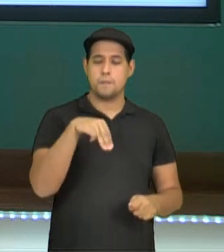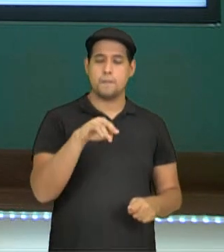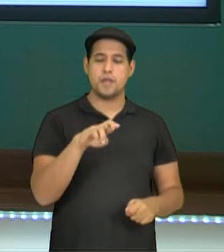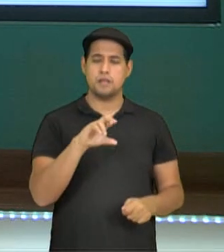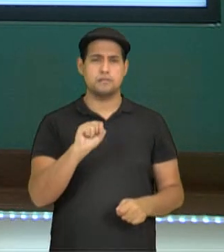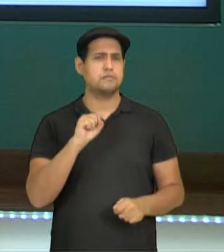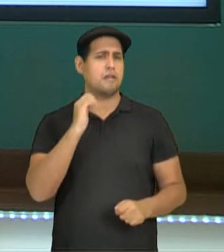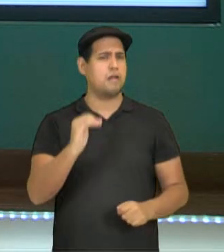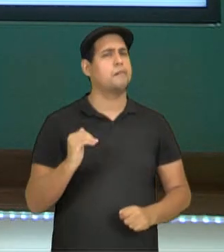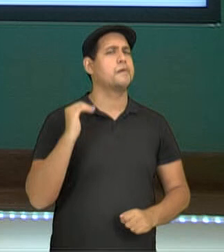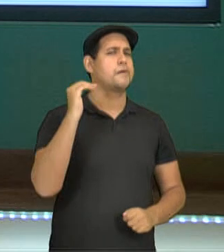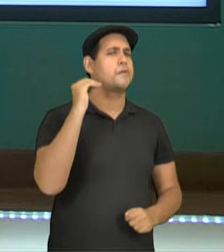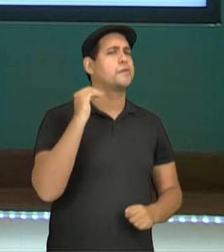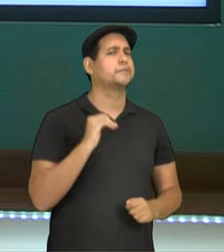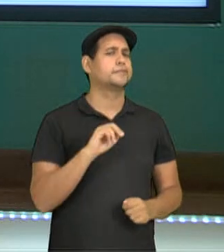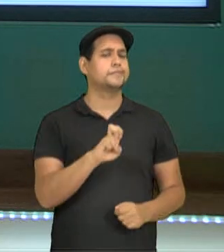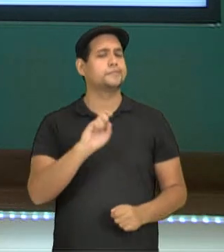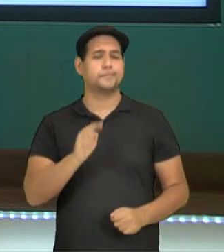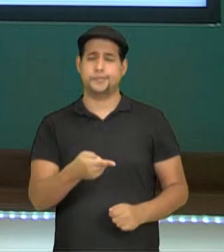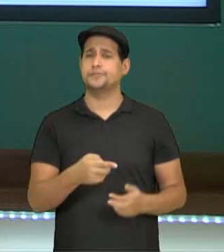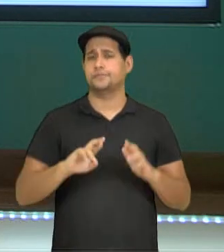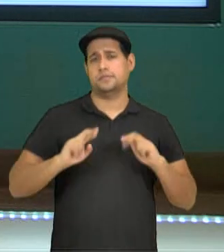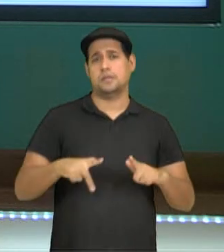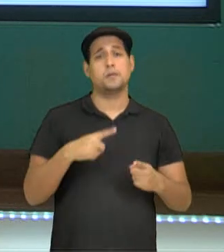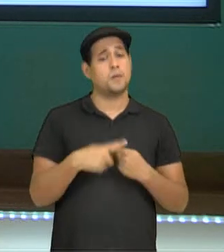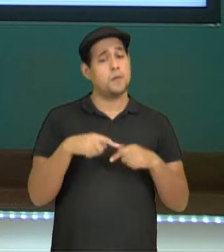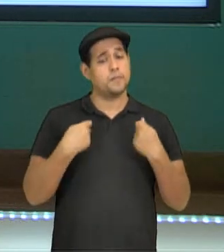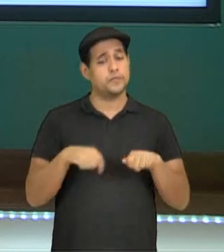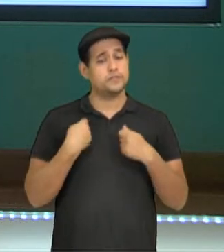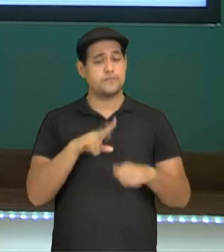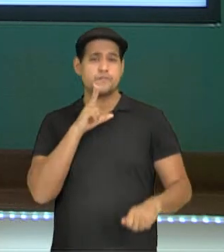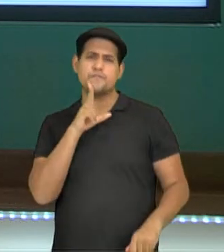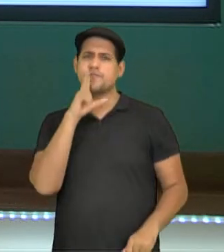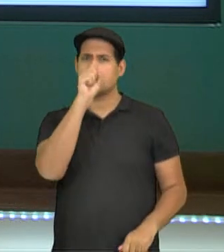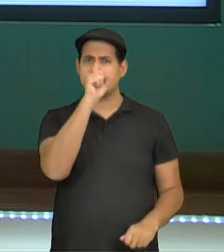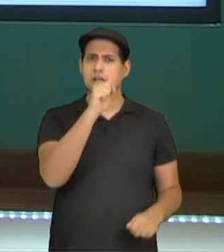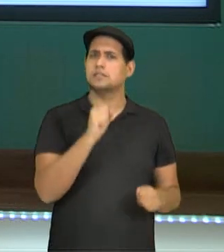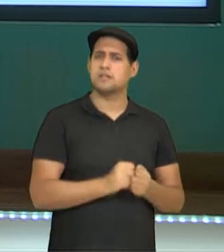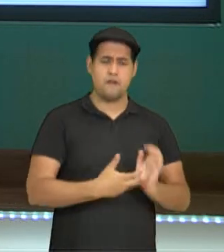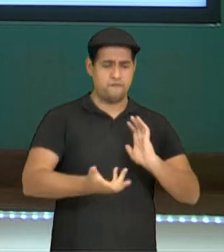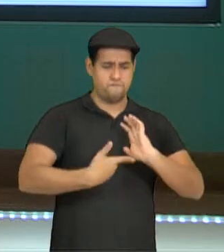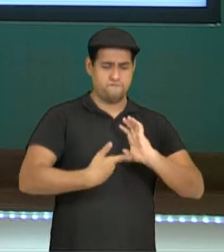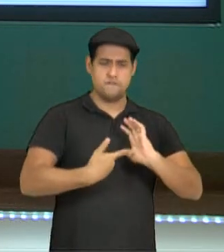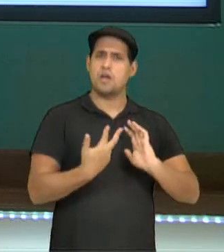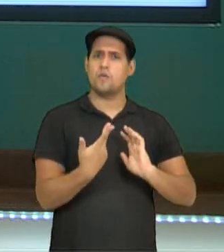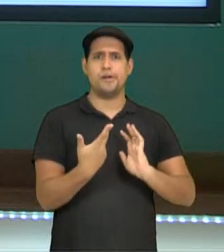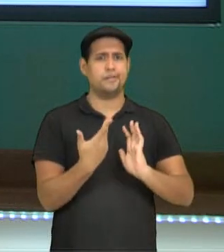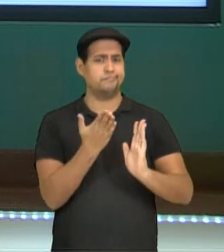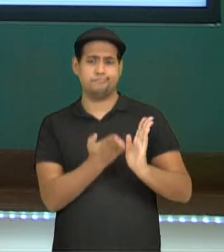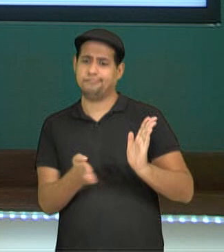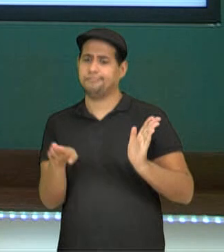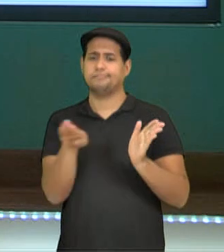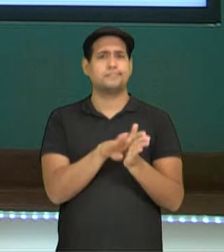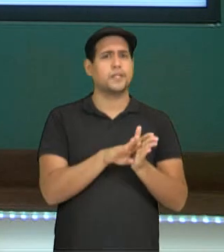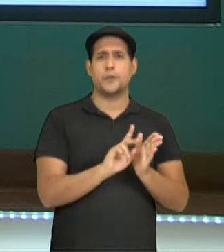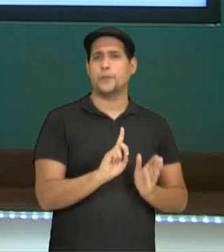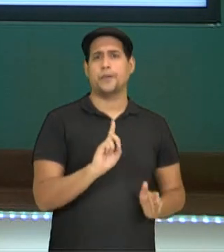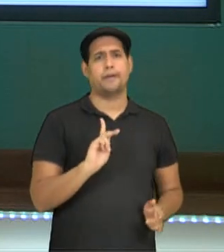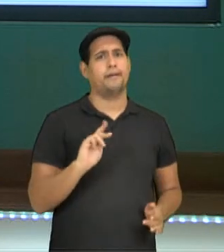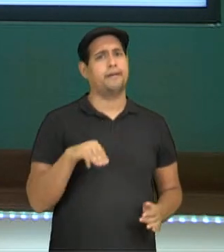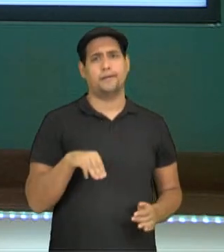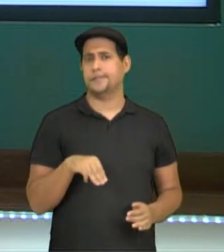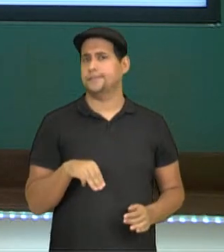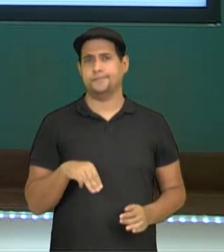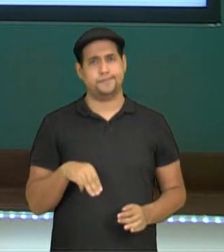exemplo, é muito maior do que uma prova de 5.000, em que eu tenho que ter resistência. Se eu sair na mesma velocidade, eu não vou conseguir chegar, talvez, no 1 km com a